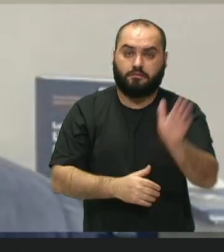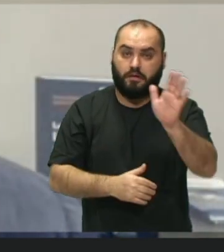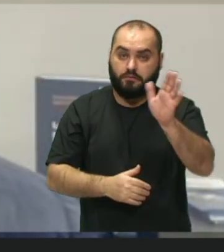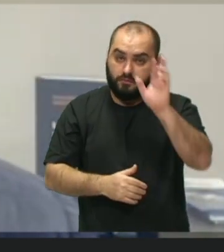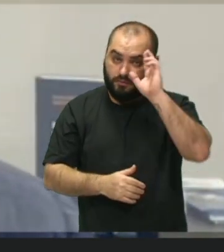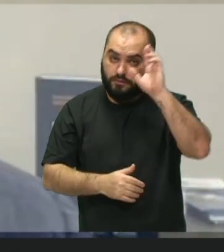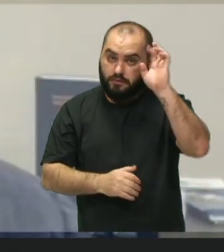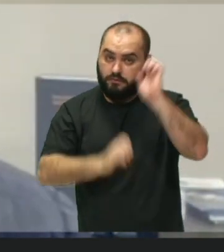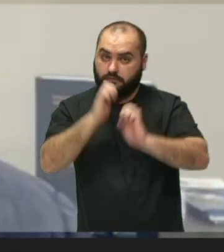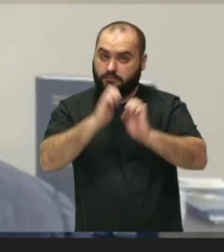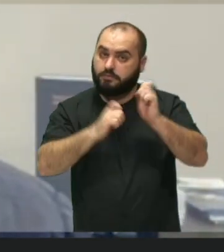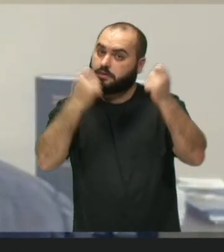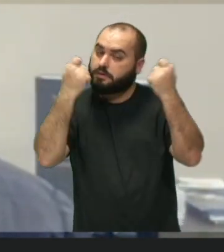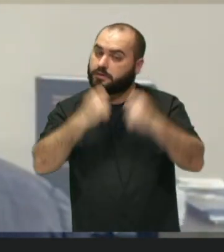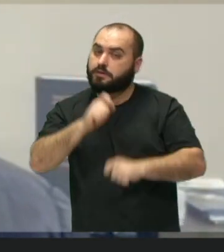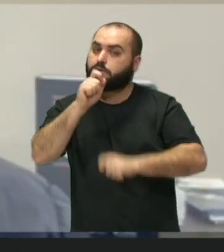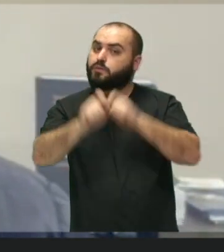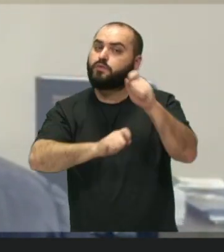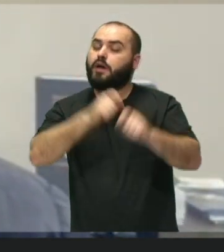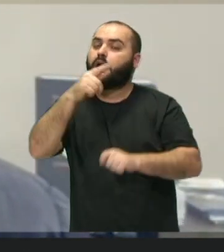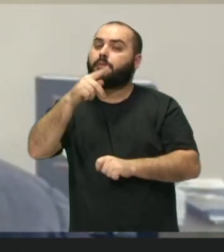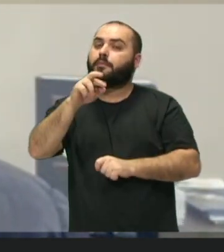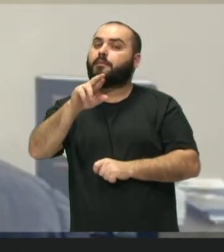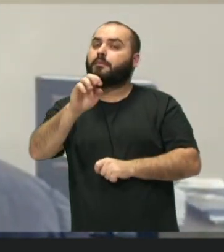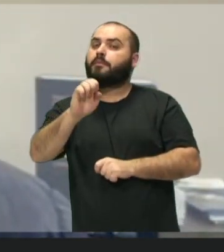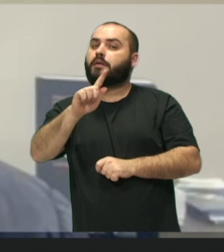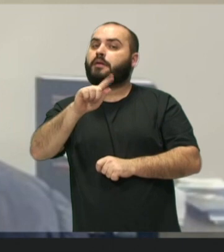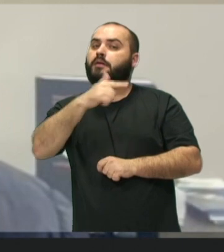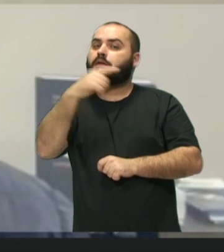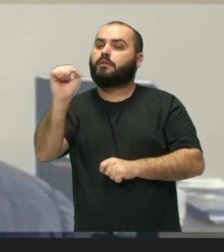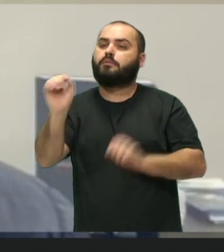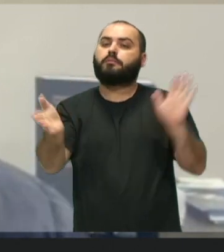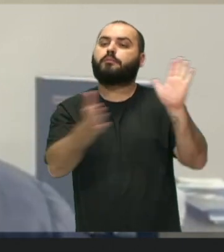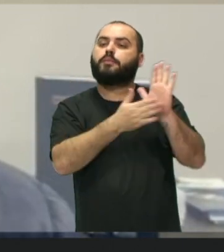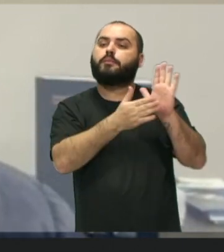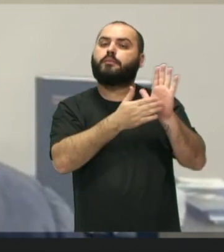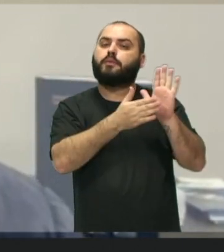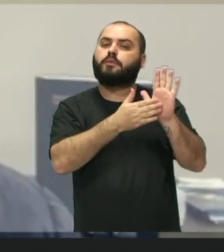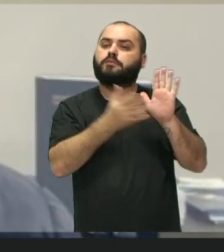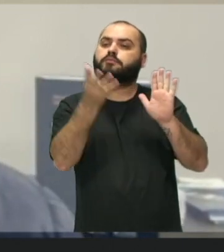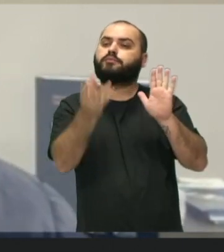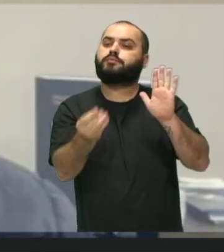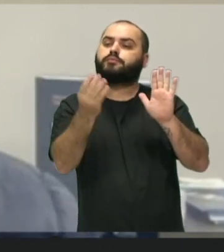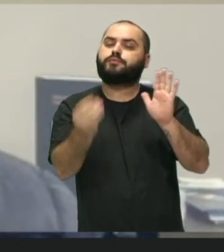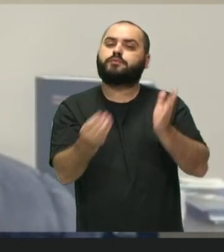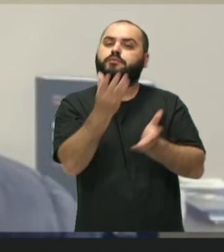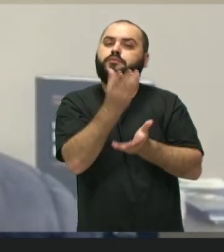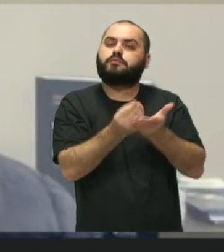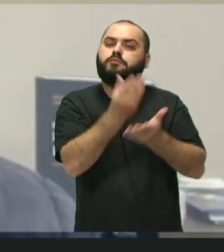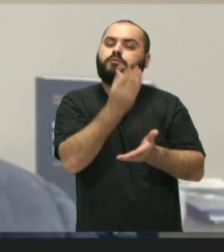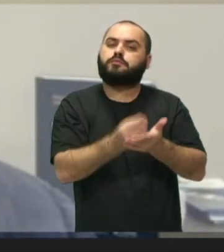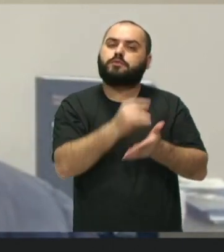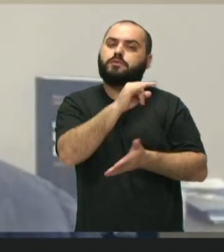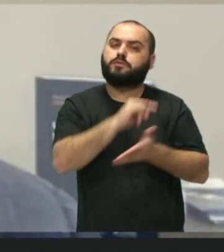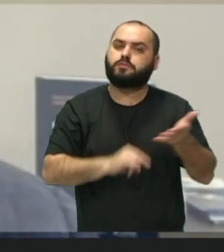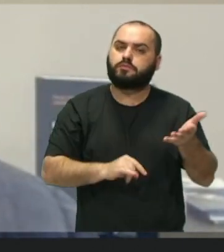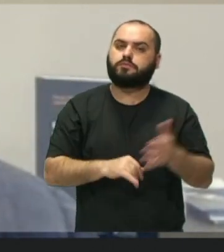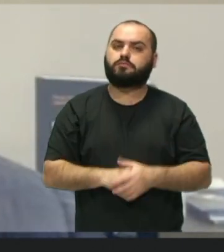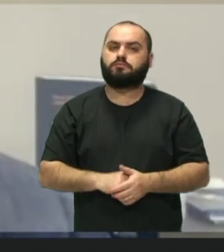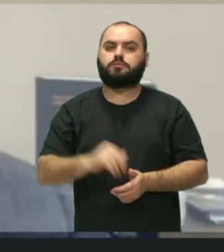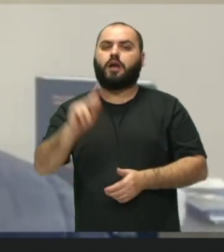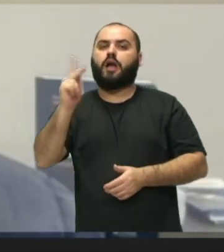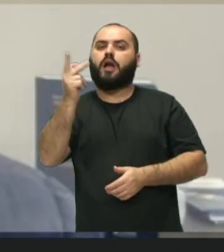o que é um pregão eletrônico? Como é que eu cadastro uma proposta? Como é que eu baixo esse documento? O que é uma